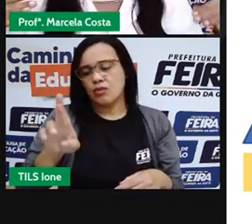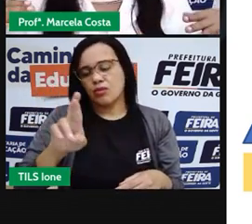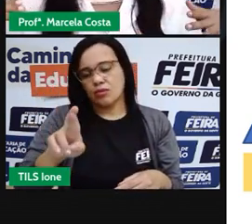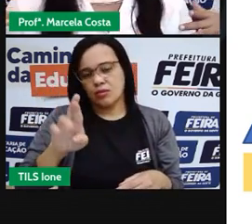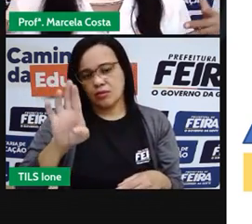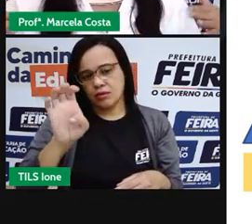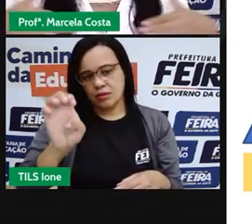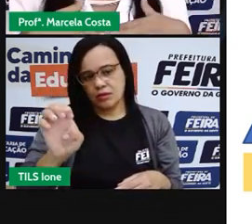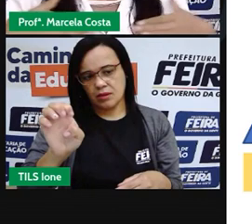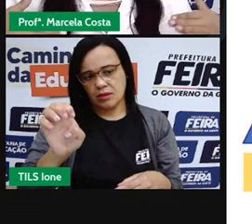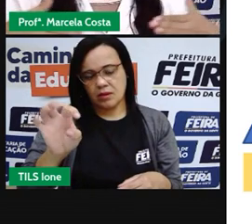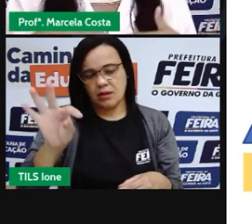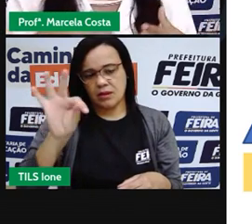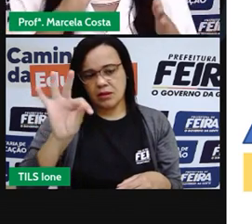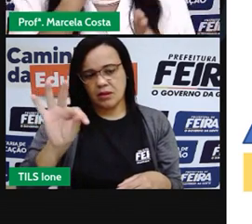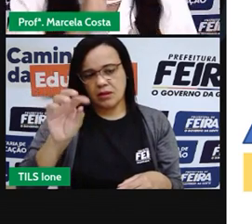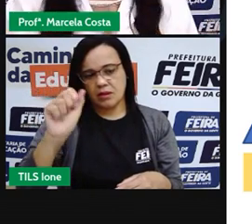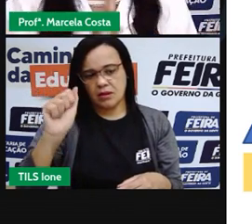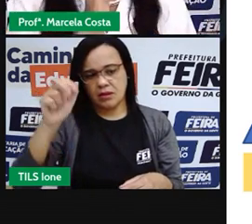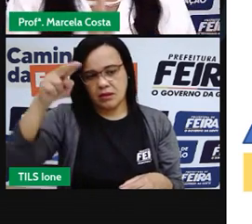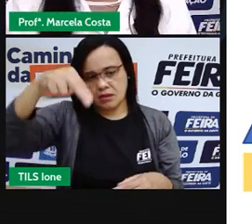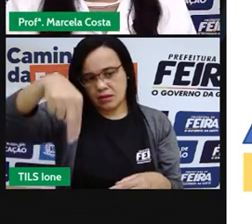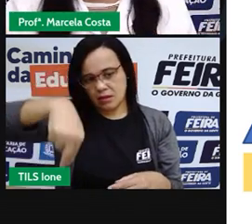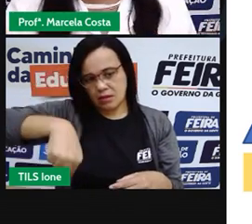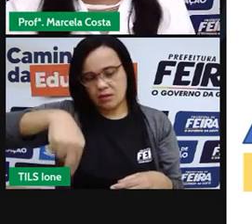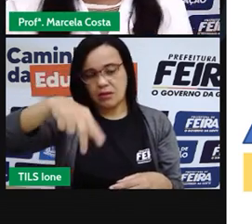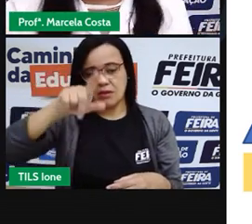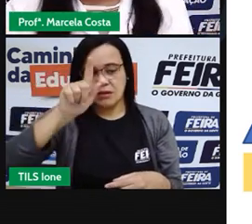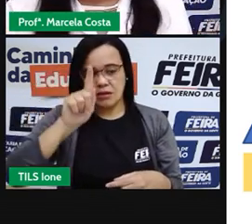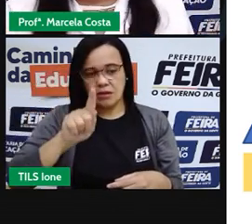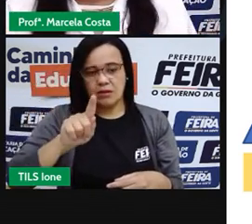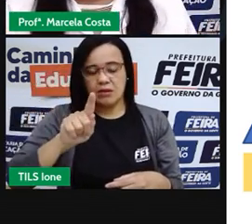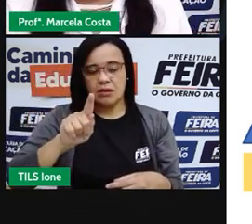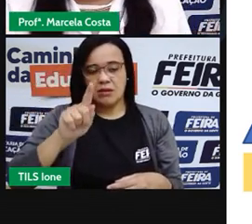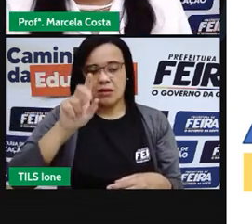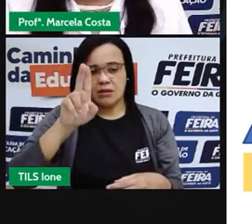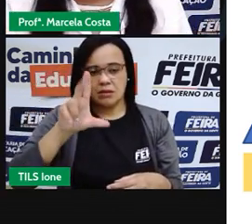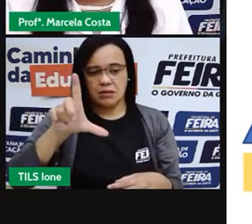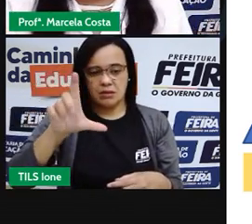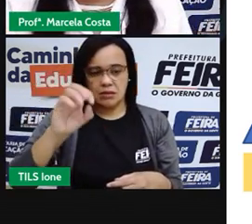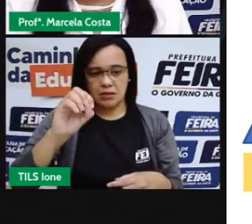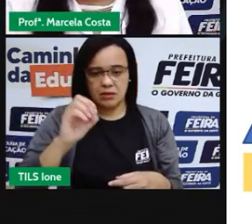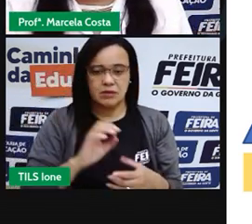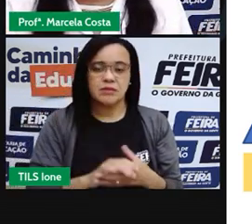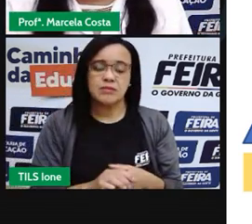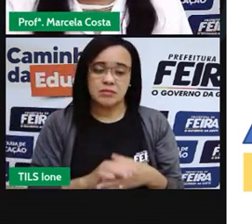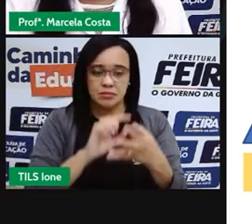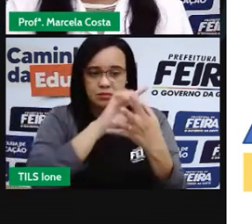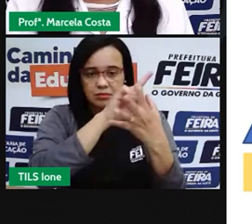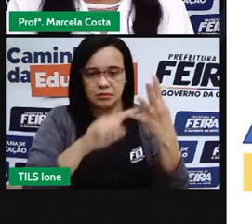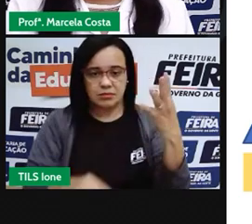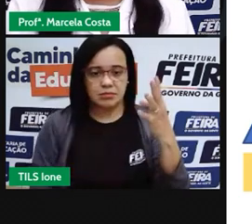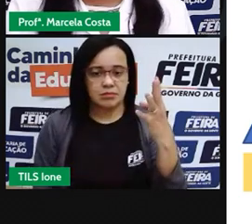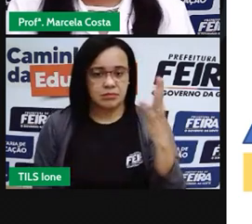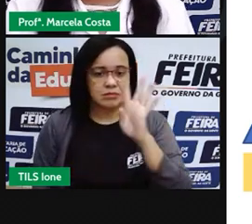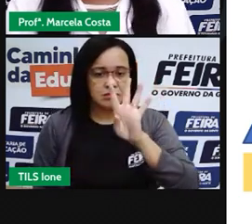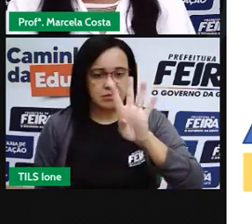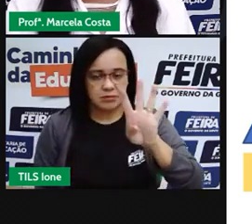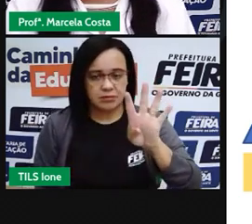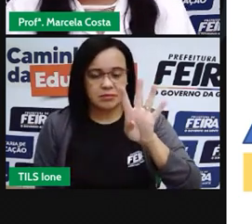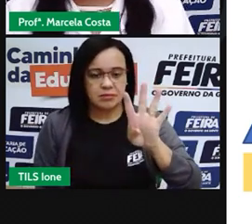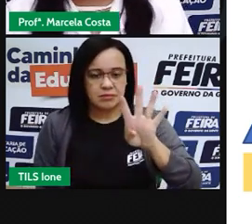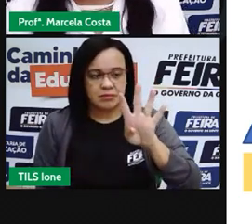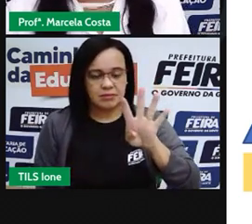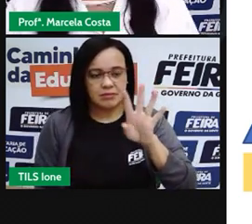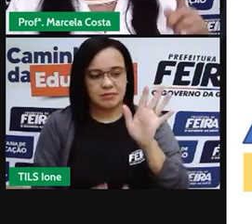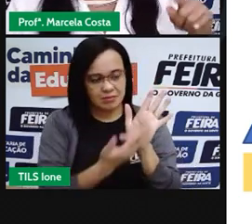na horizontal e na vertical. Então, agora que você já viu aqui essas imagens das